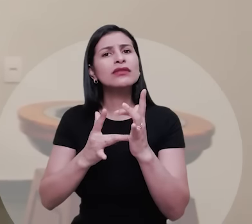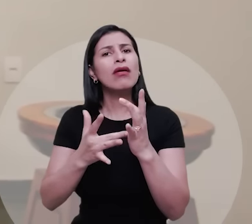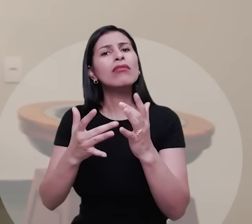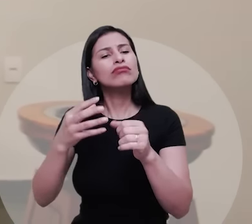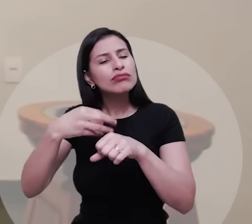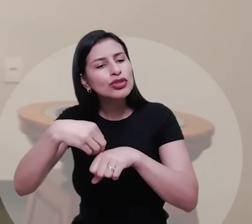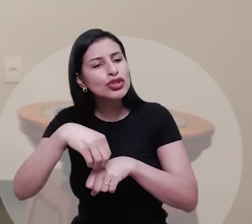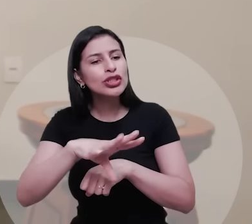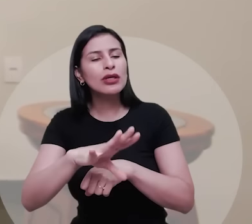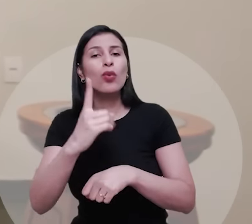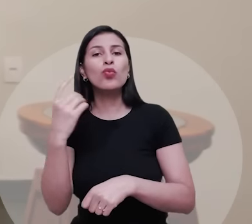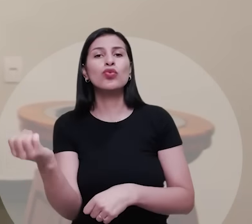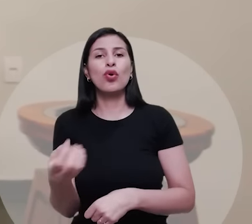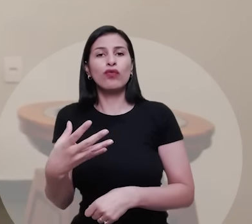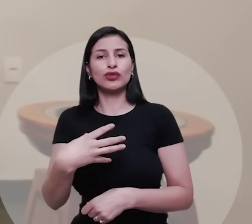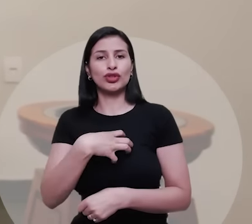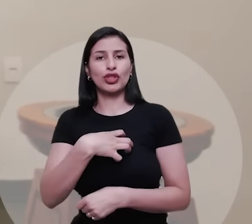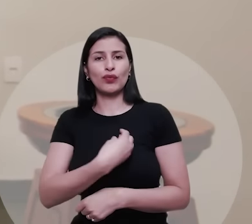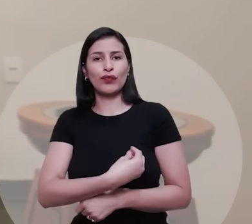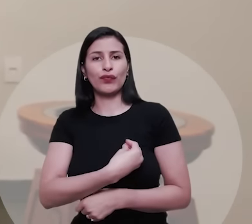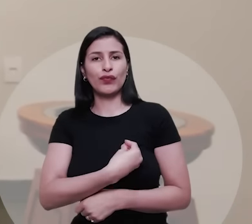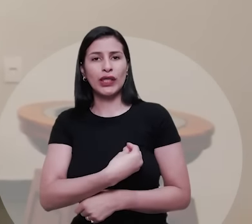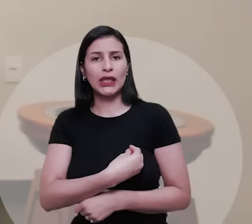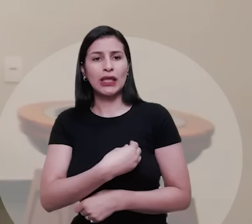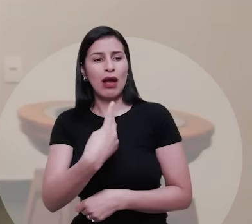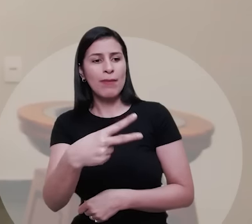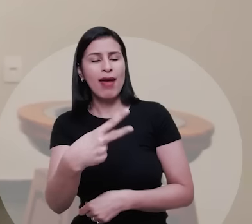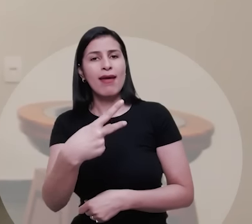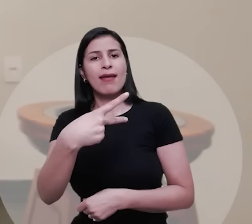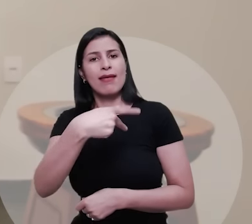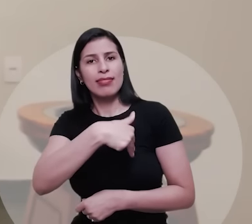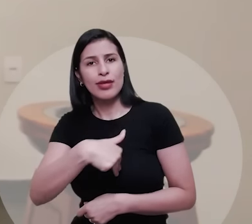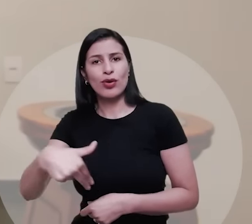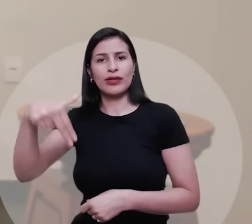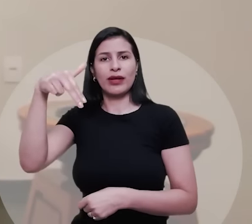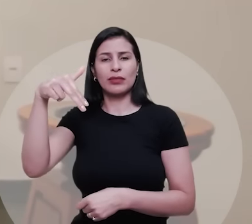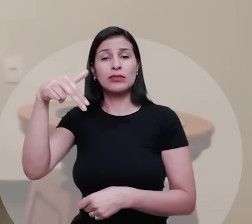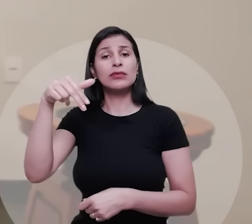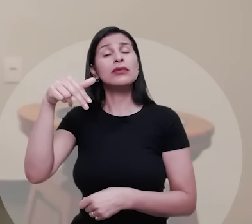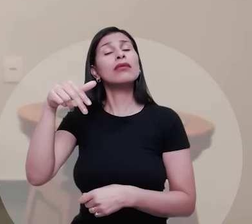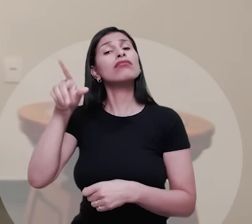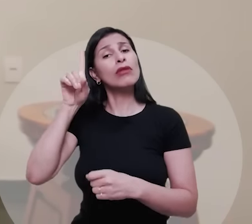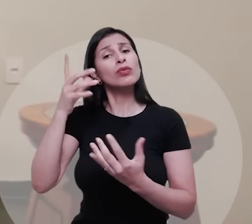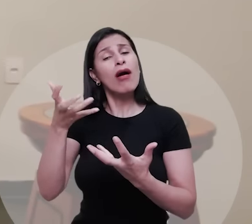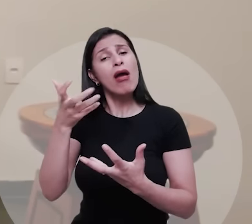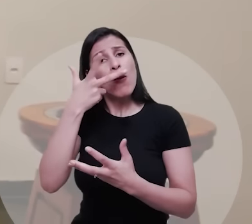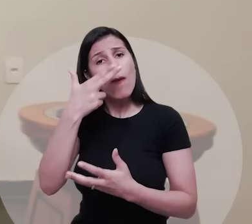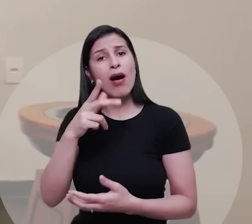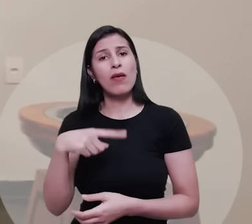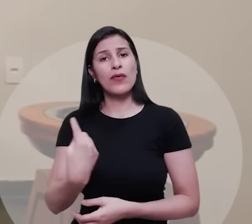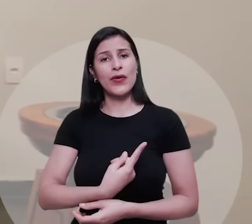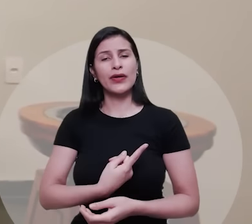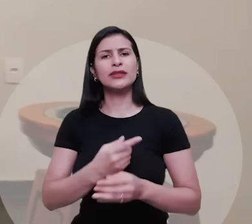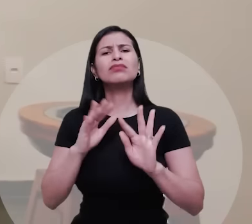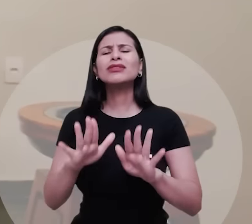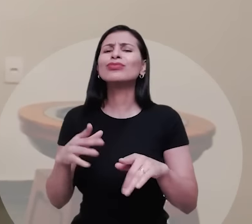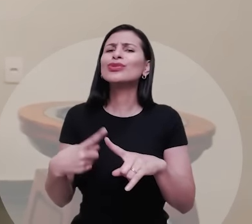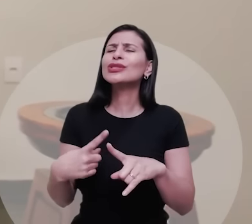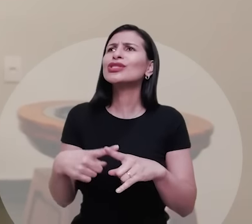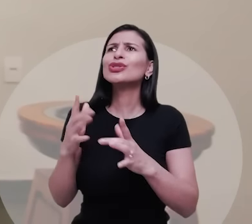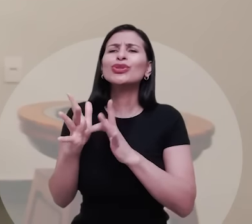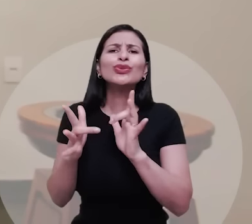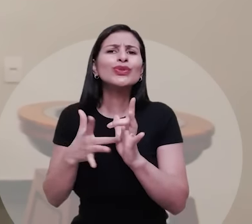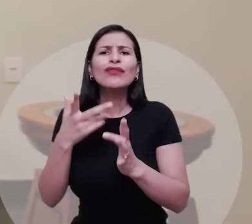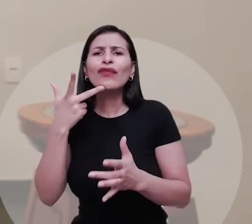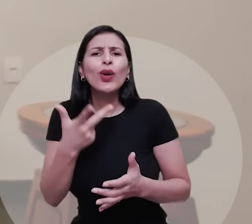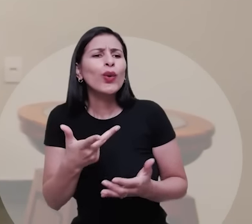nós. Mas por que Jesus fala dessa forma para esse homem? Quem